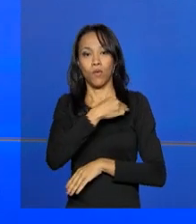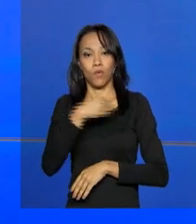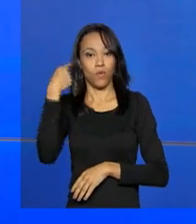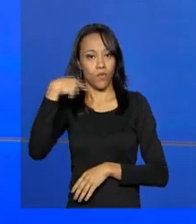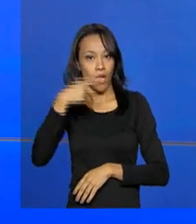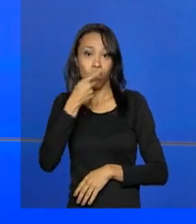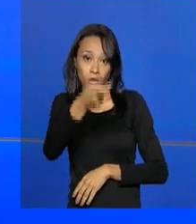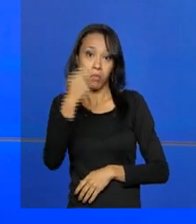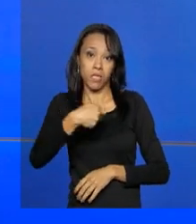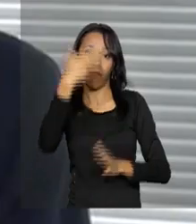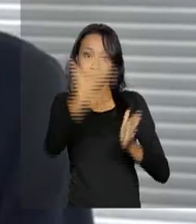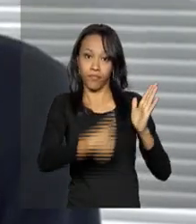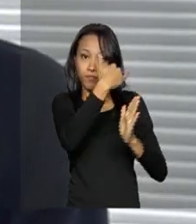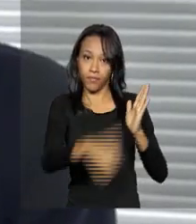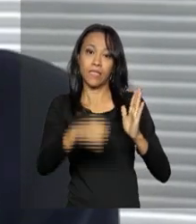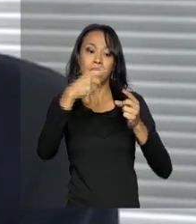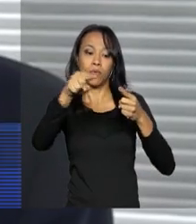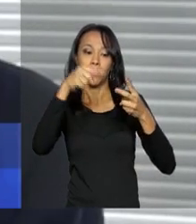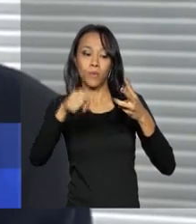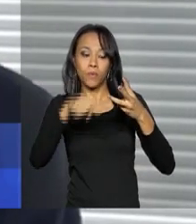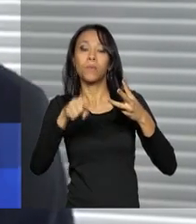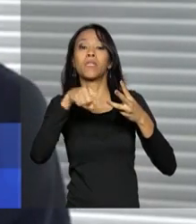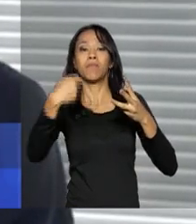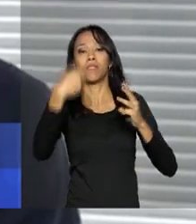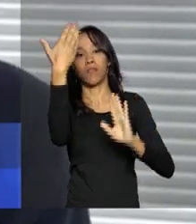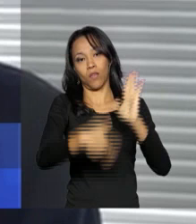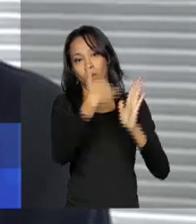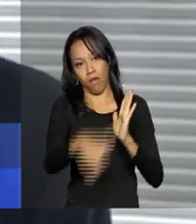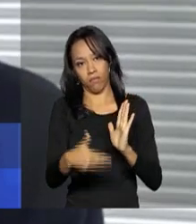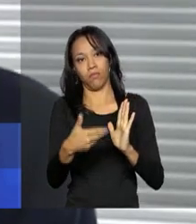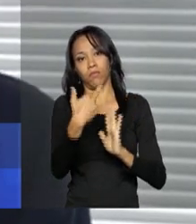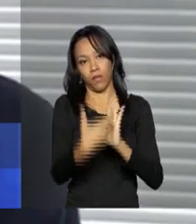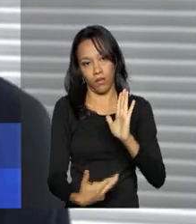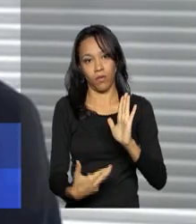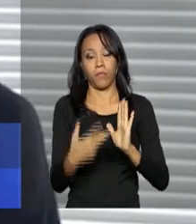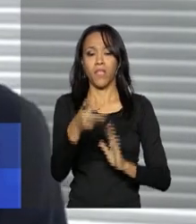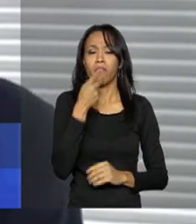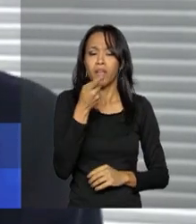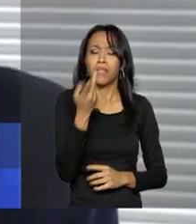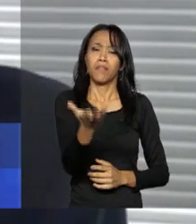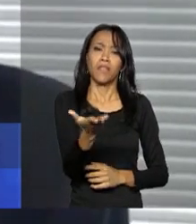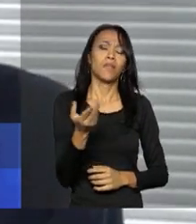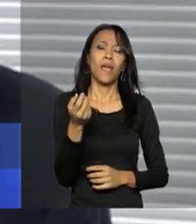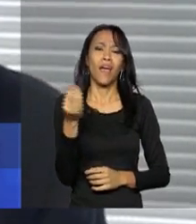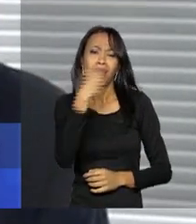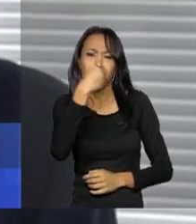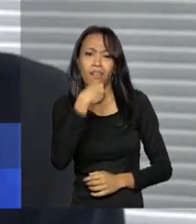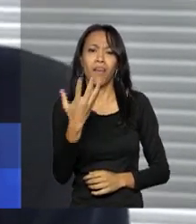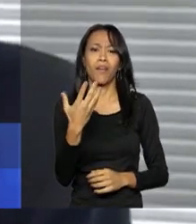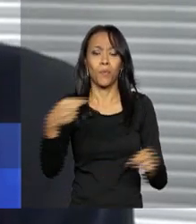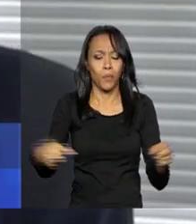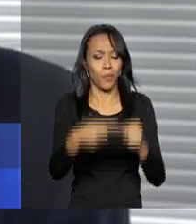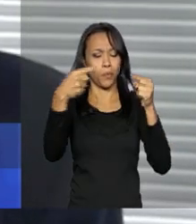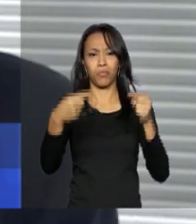seja anulado Na verdade o relatório e que foi apresentado ele não se sustenta ele é muito frágil e eu afirmei